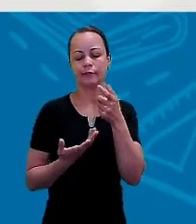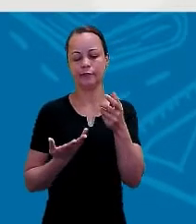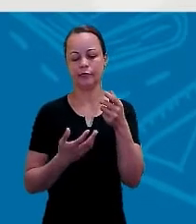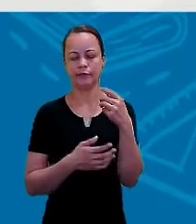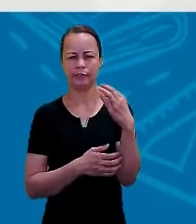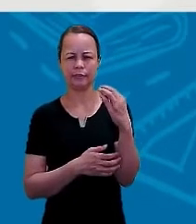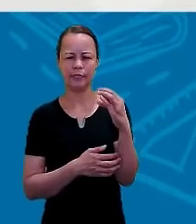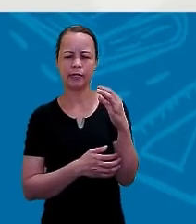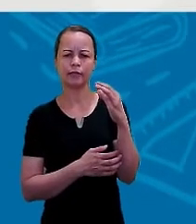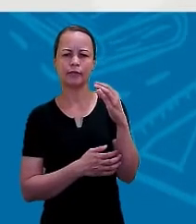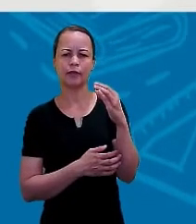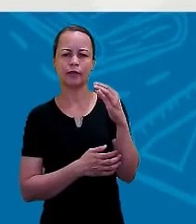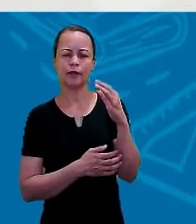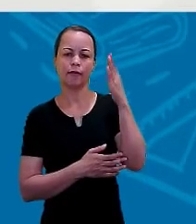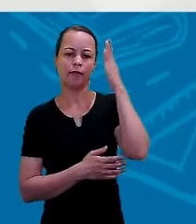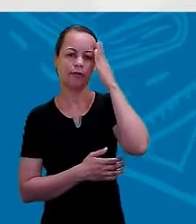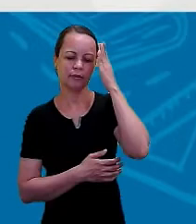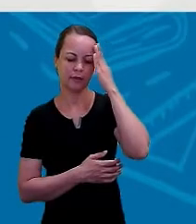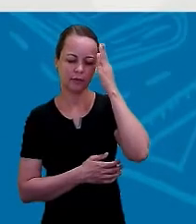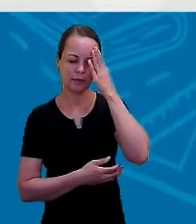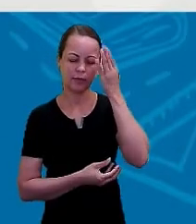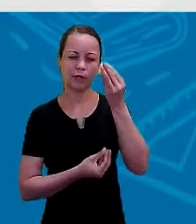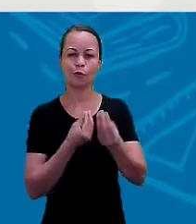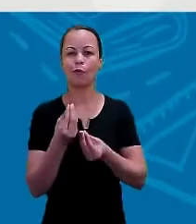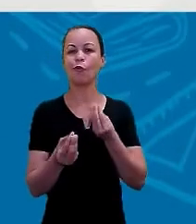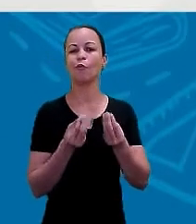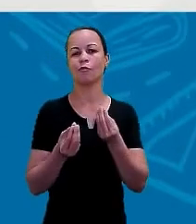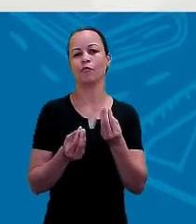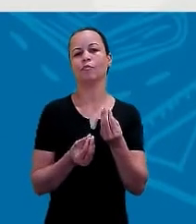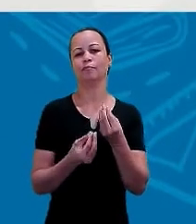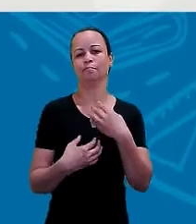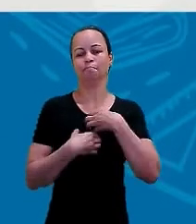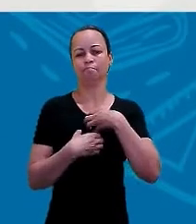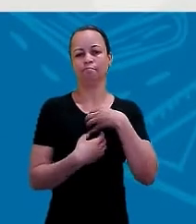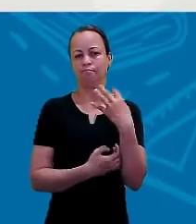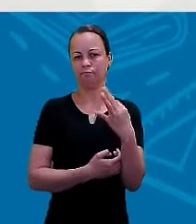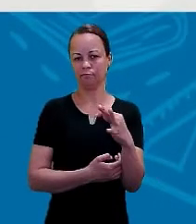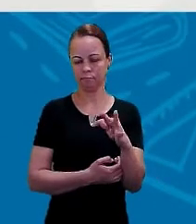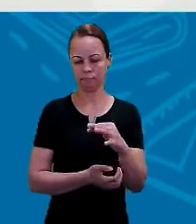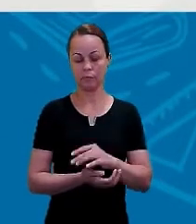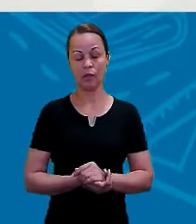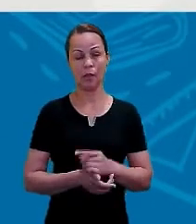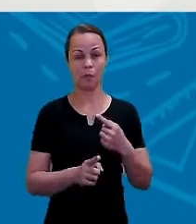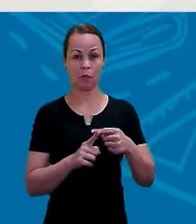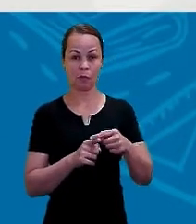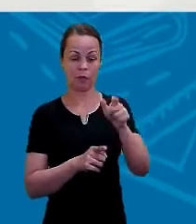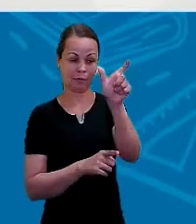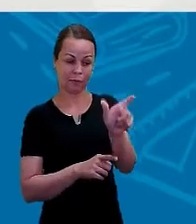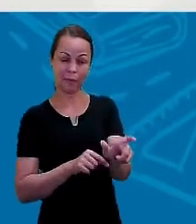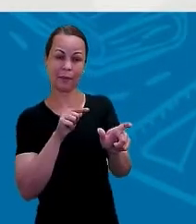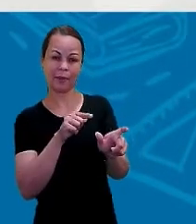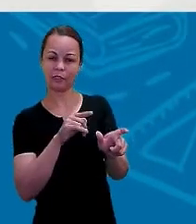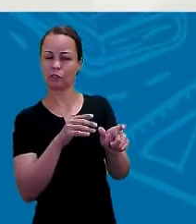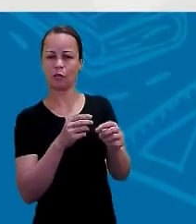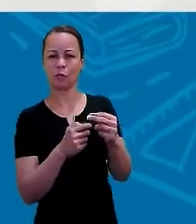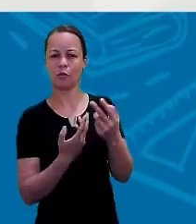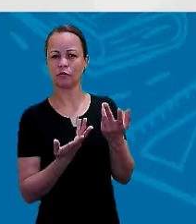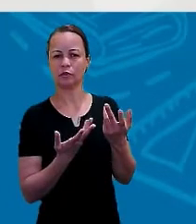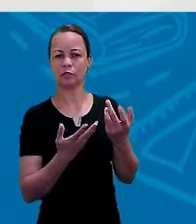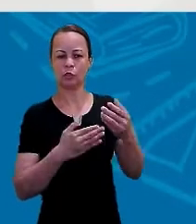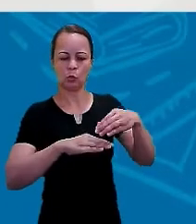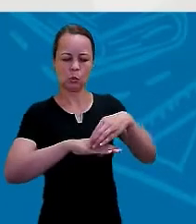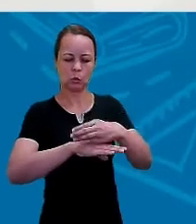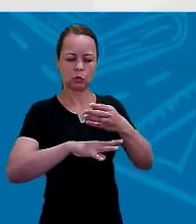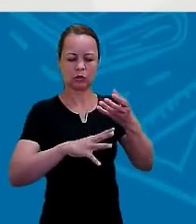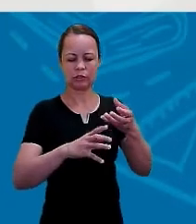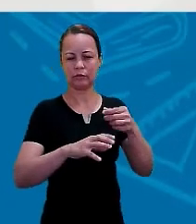tentar compreender as dimensões da dor. Porque esse rapaz, ele pode até não ter sido ferido, ou pelo menos ele